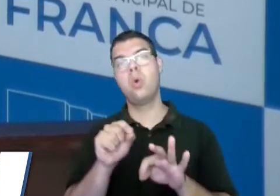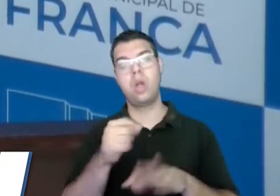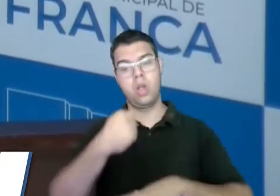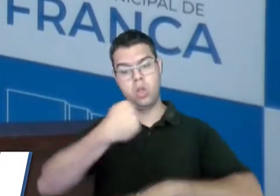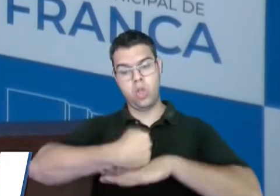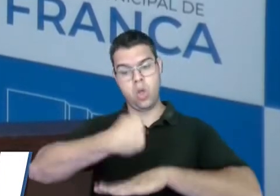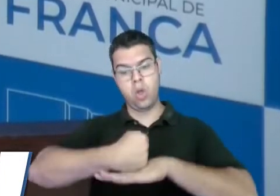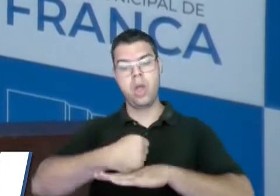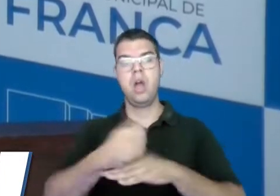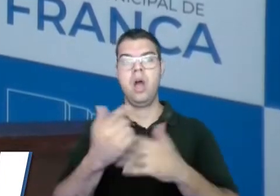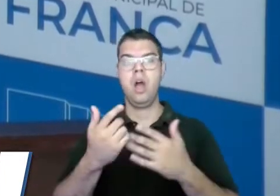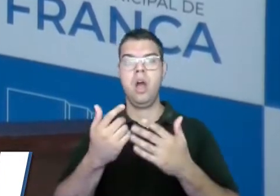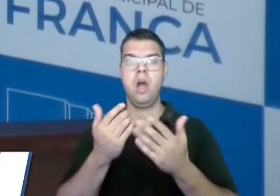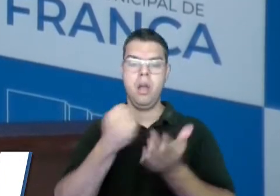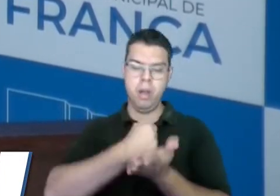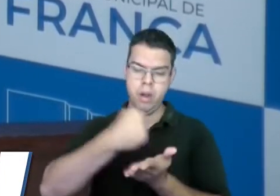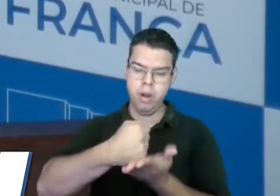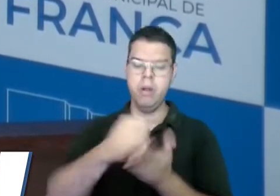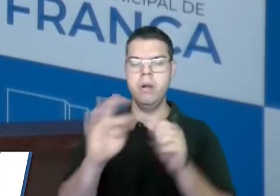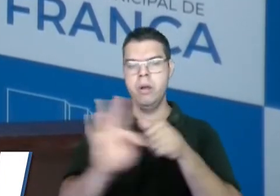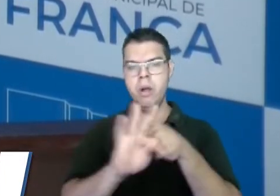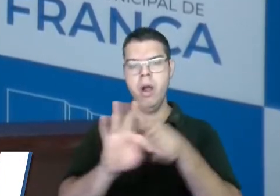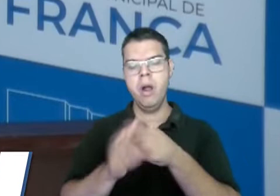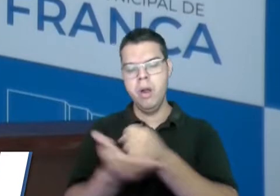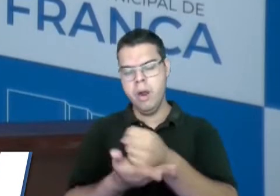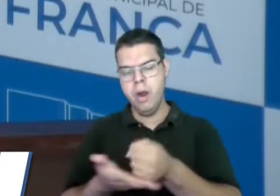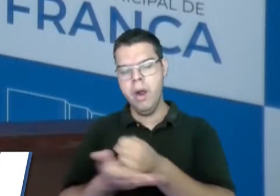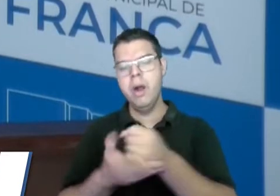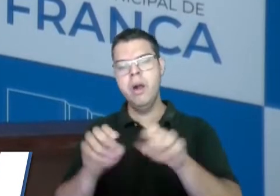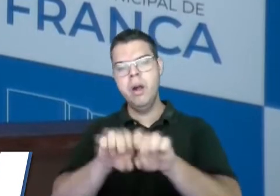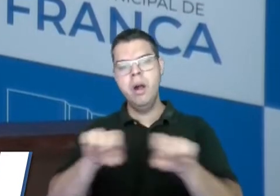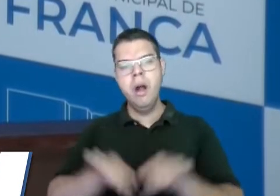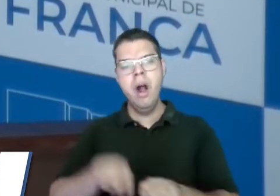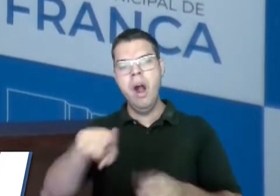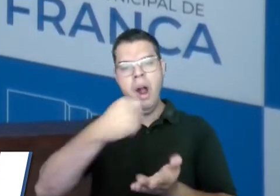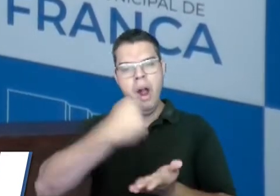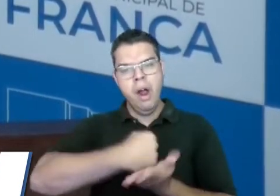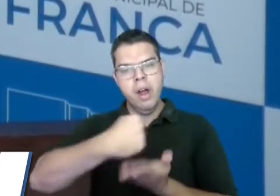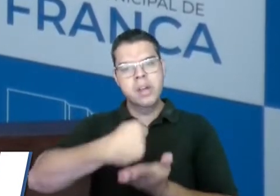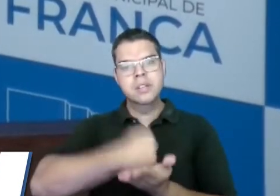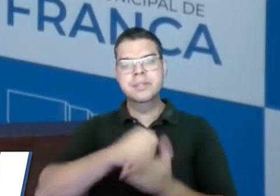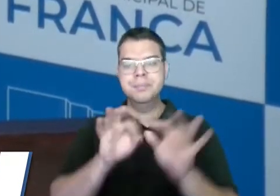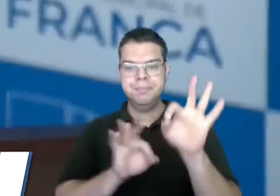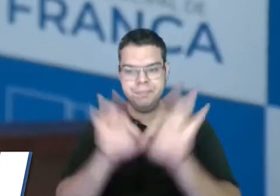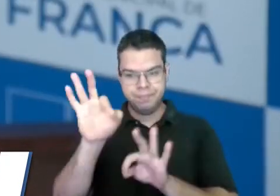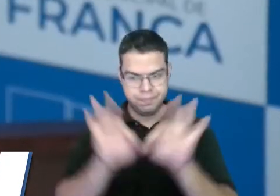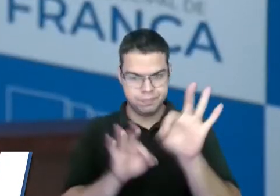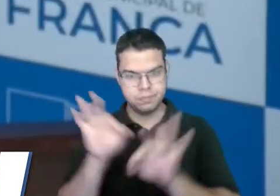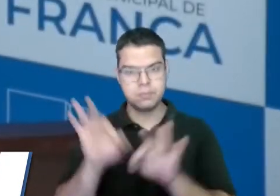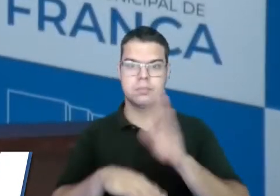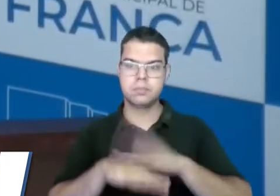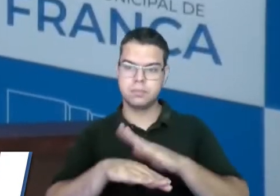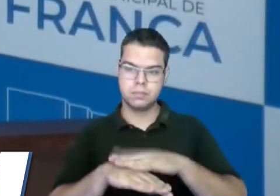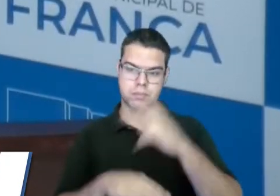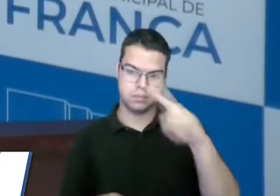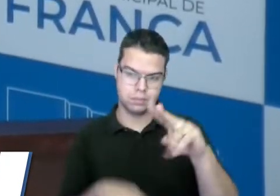nossa estruturação. E esse documento técnico, elaborado por essa